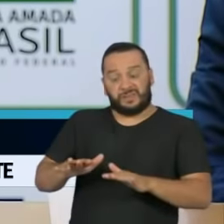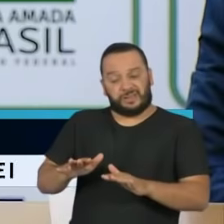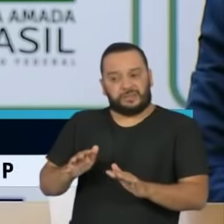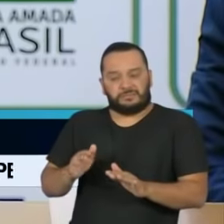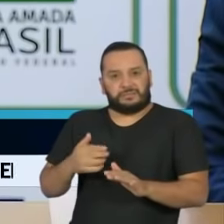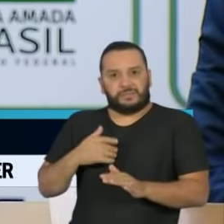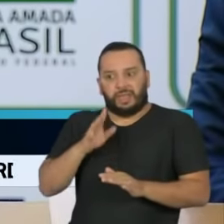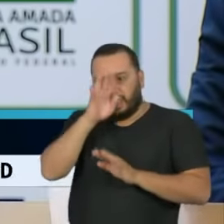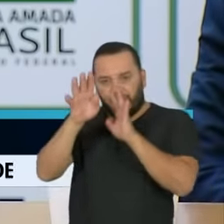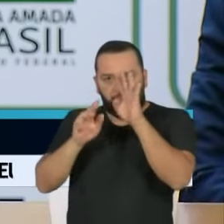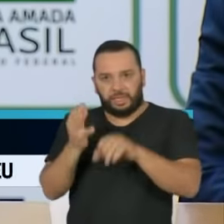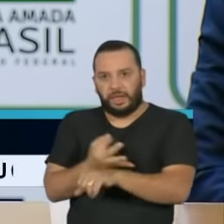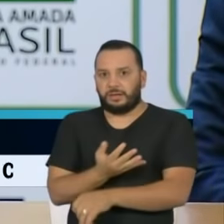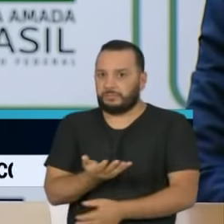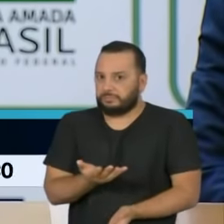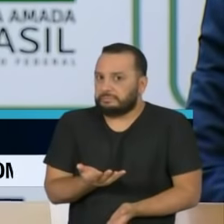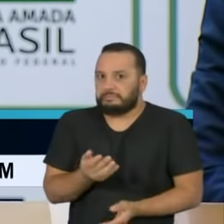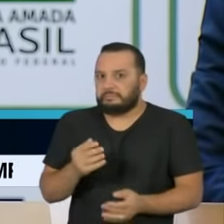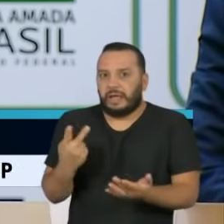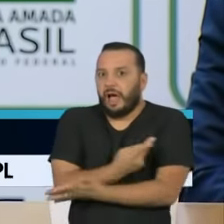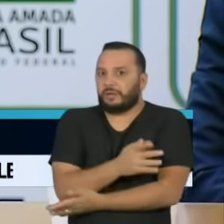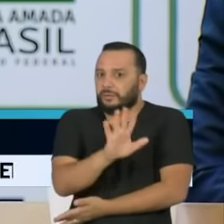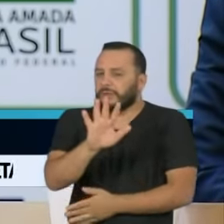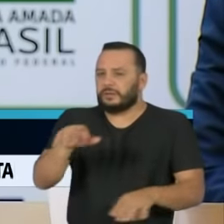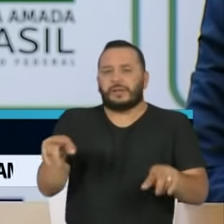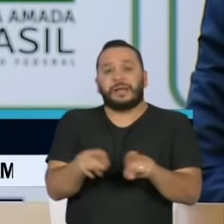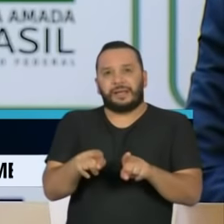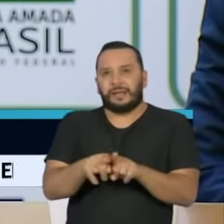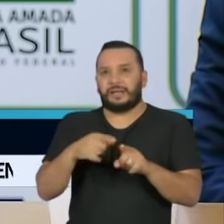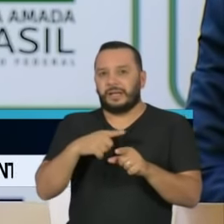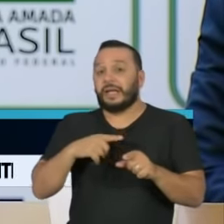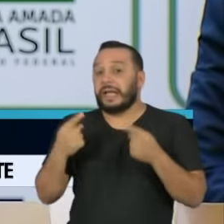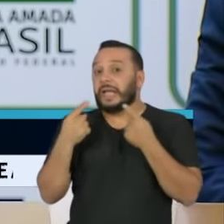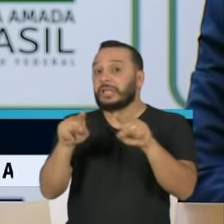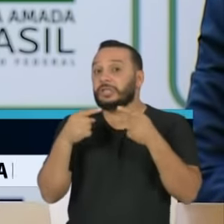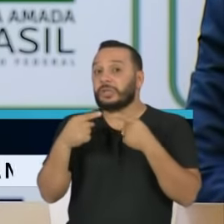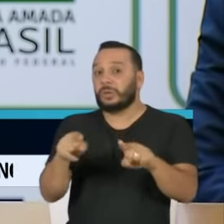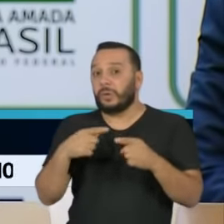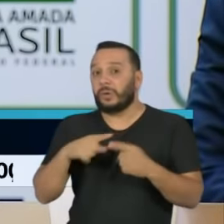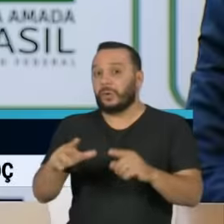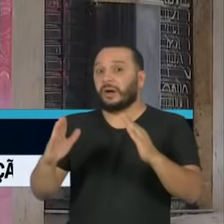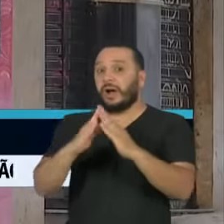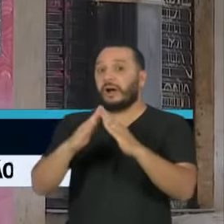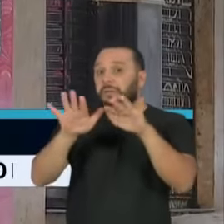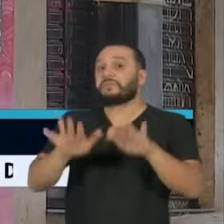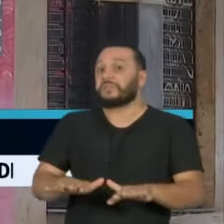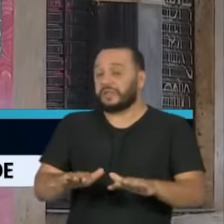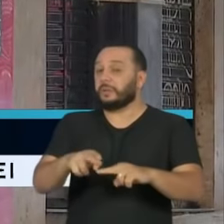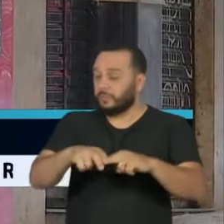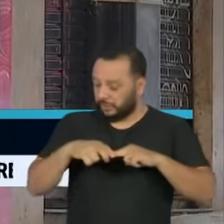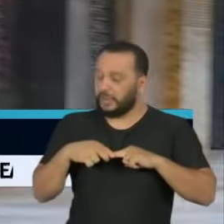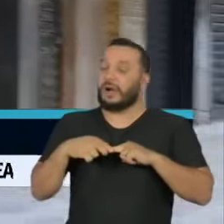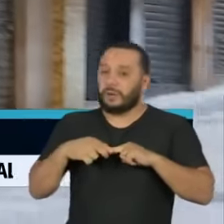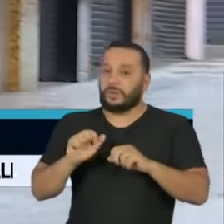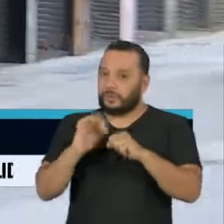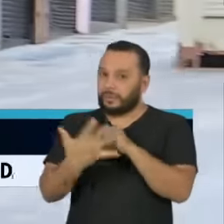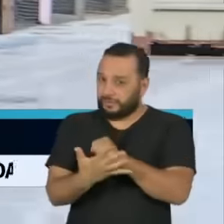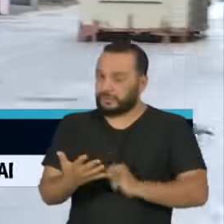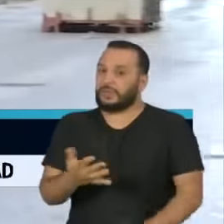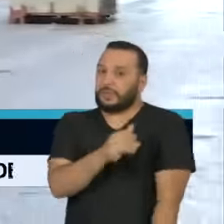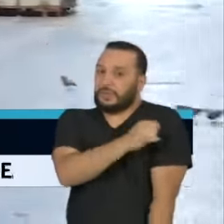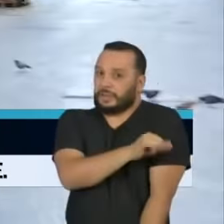Mandetta, criticou nesta quarta-feira medidas de isolamento social por causa da pandemia do novo coronavírus. Rio de Janeiro e São Paulo começaram